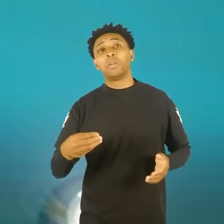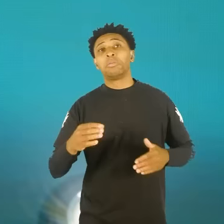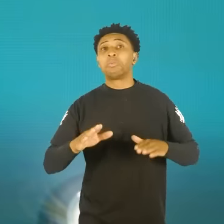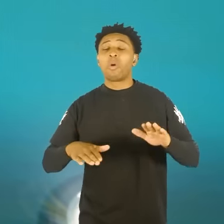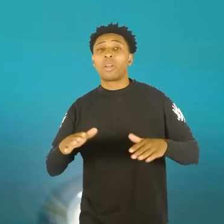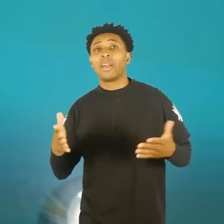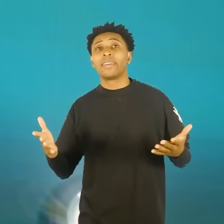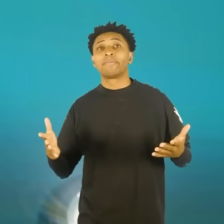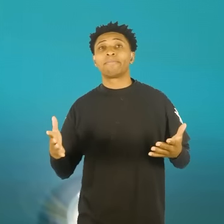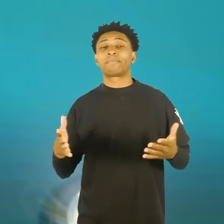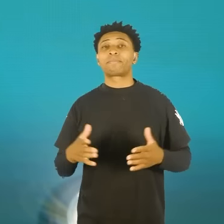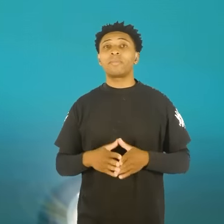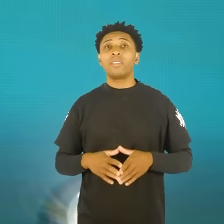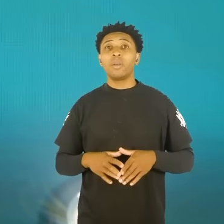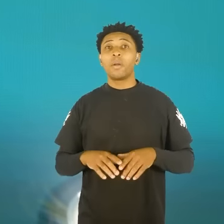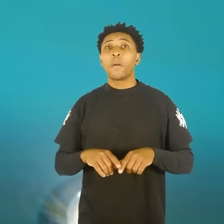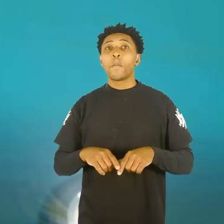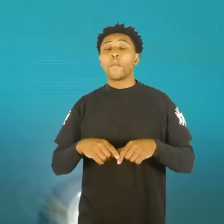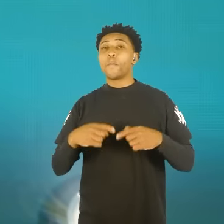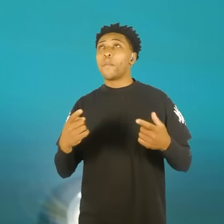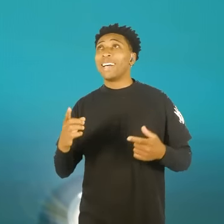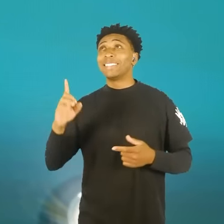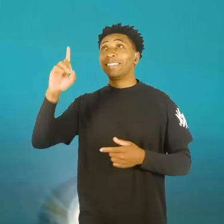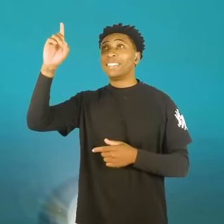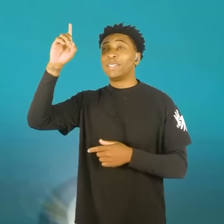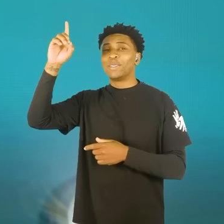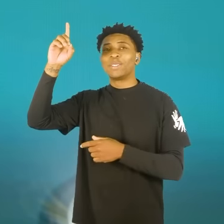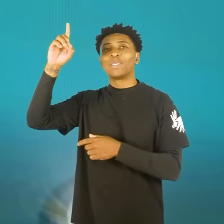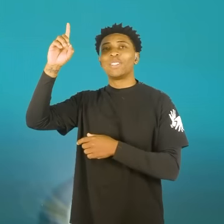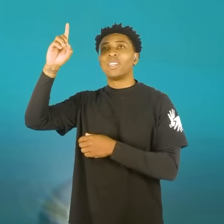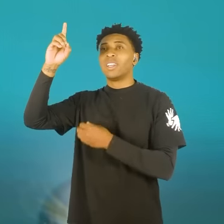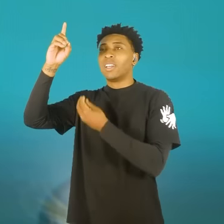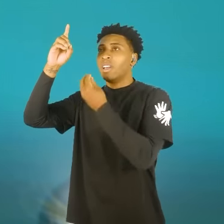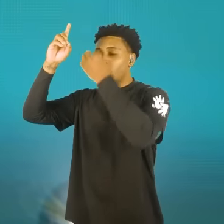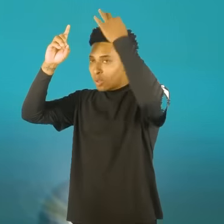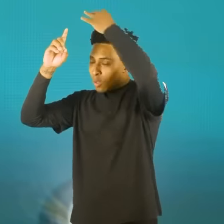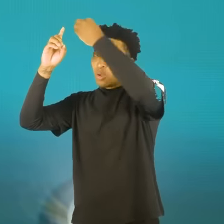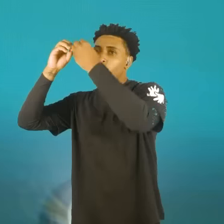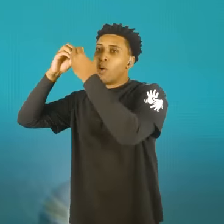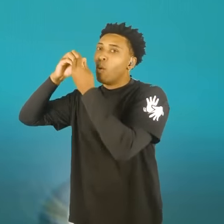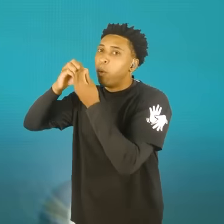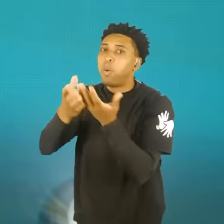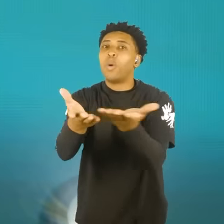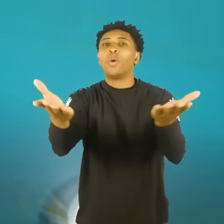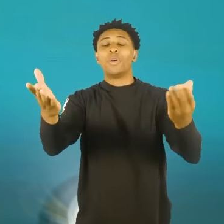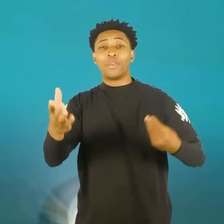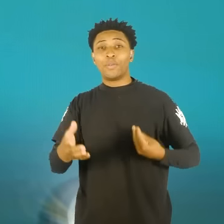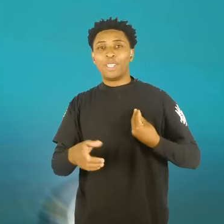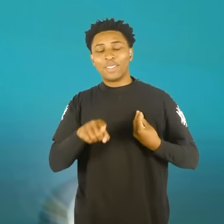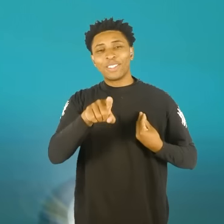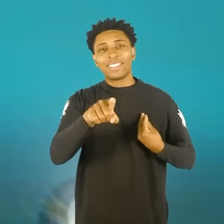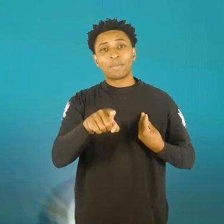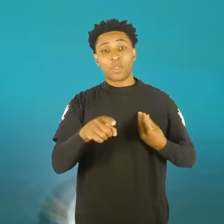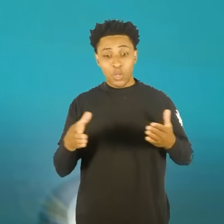ter vindo de uma prostituta. Mas o sopro que você tem não veio nem do pai nem da mãe, veio de Deus. E